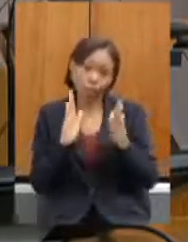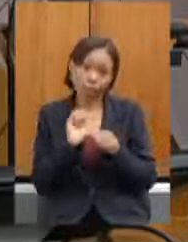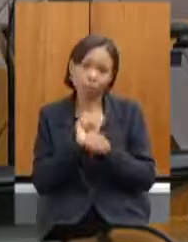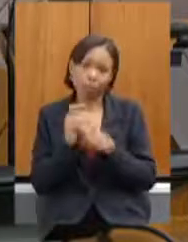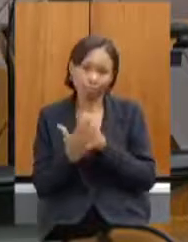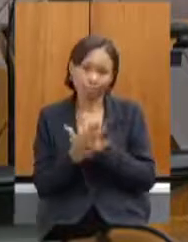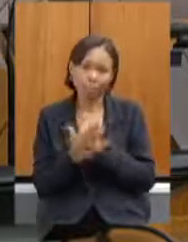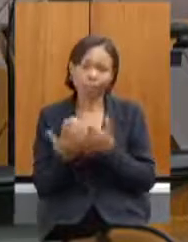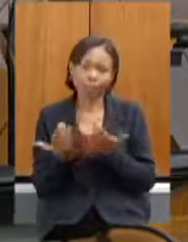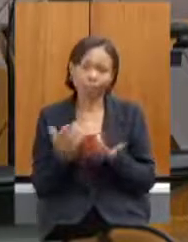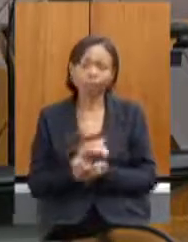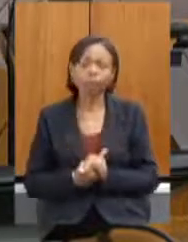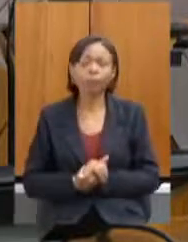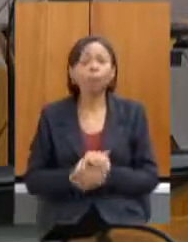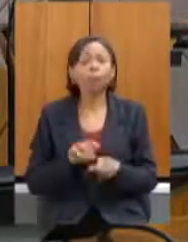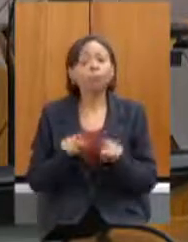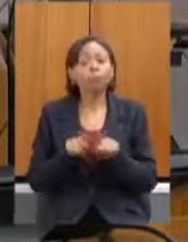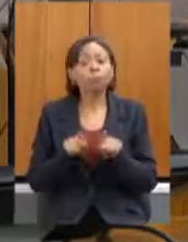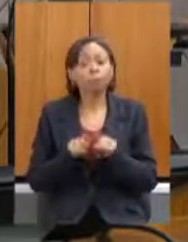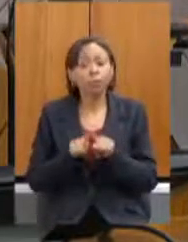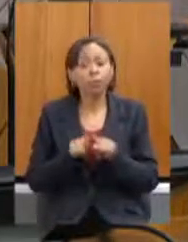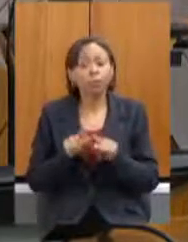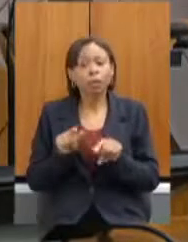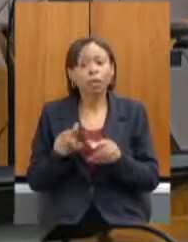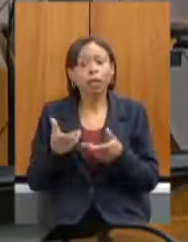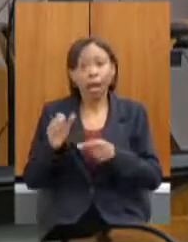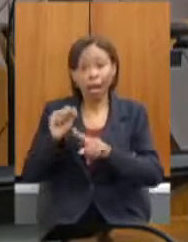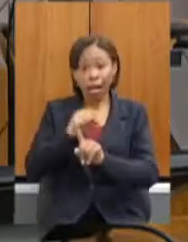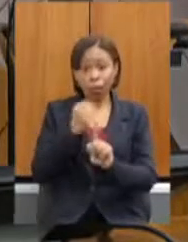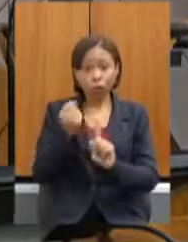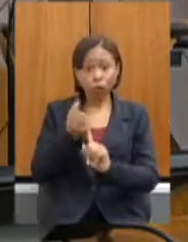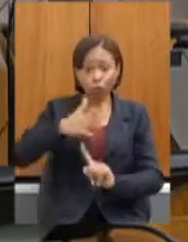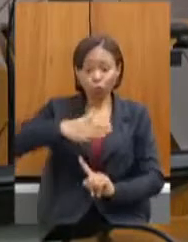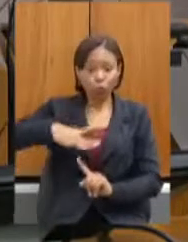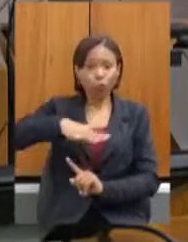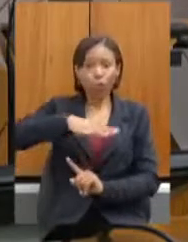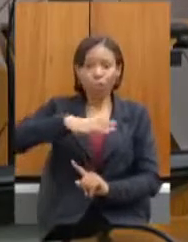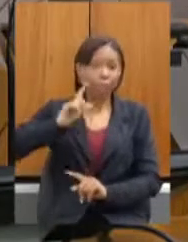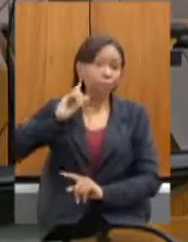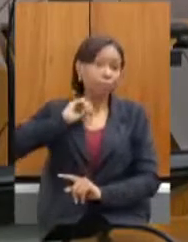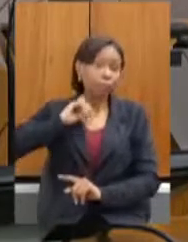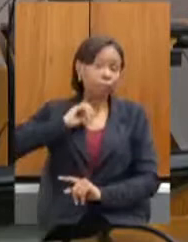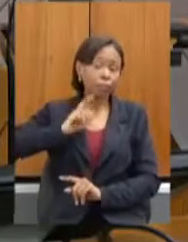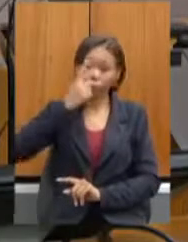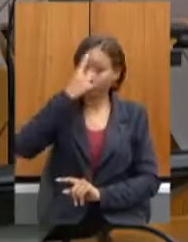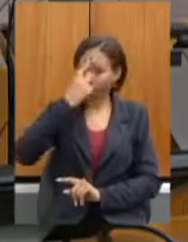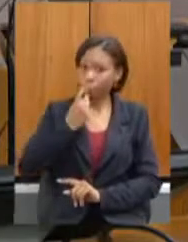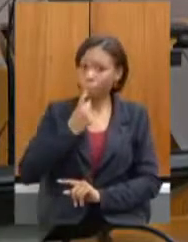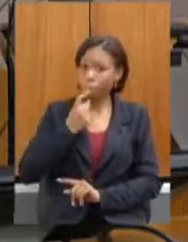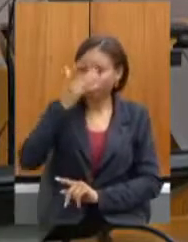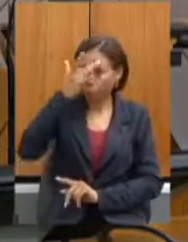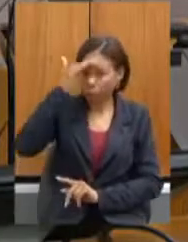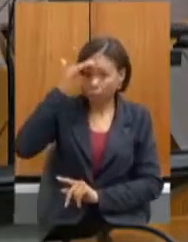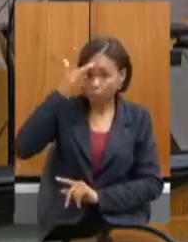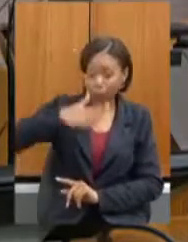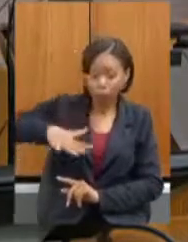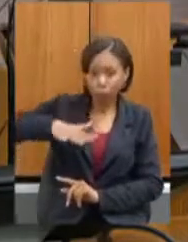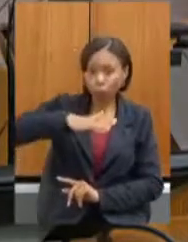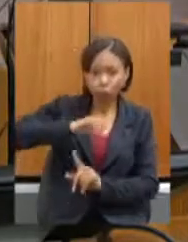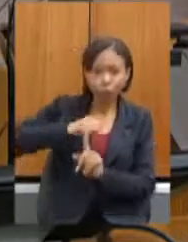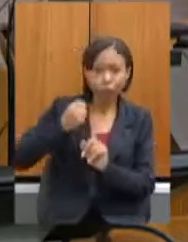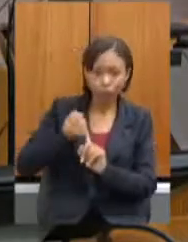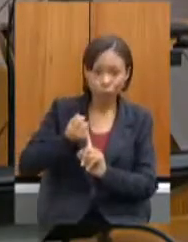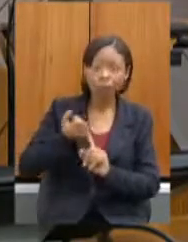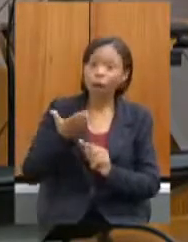quero lembrar que também a atuação da sociedade mineira né o perfil do mineiro eu tenho certeza que contribuiu muito o